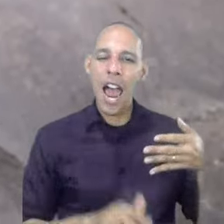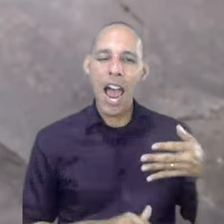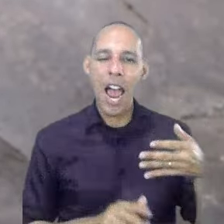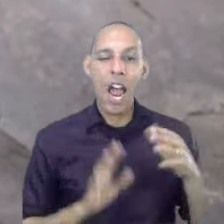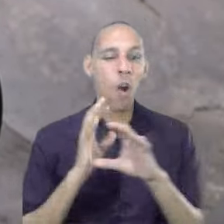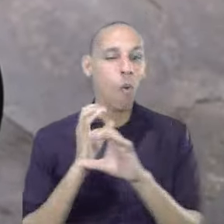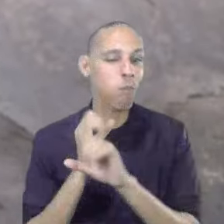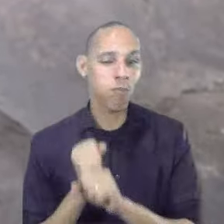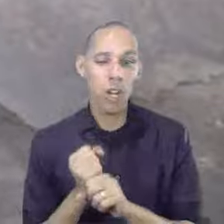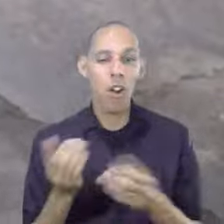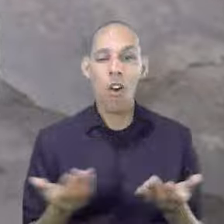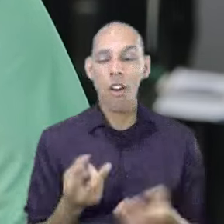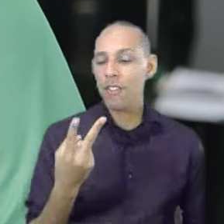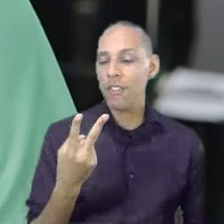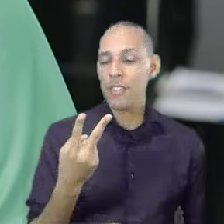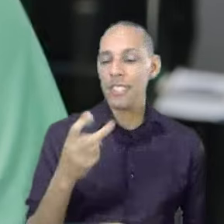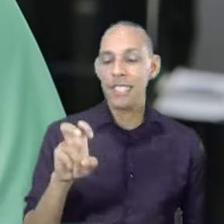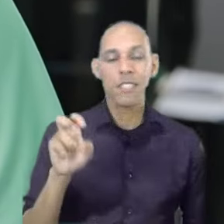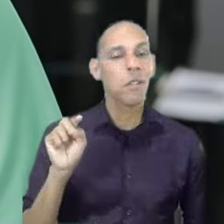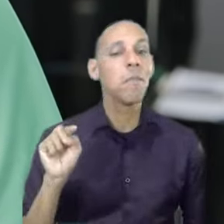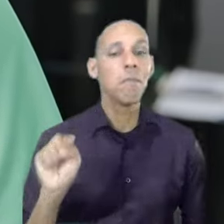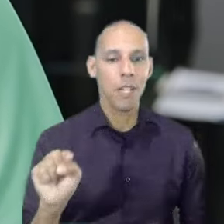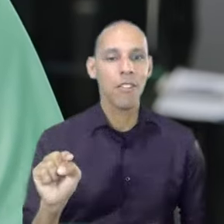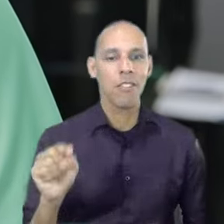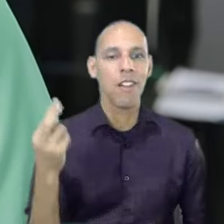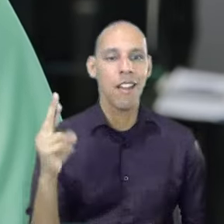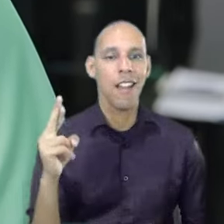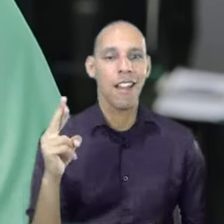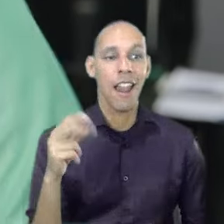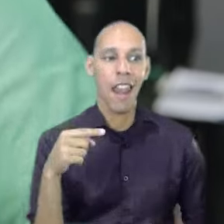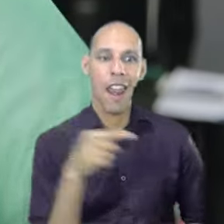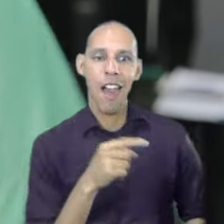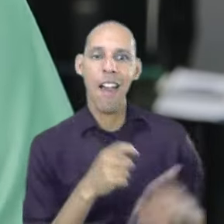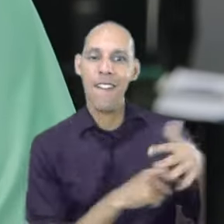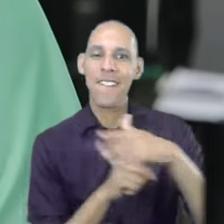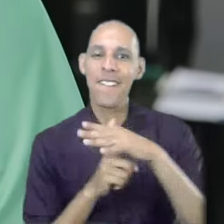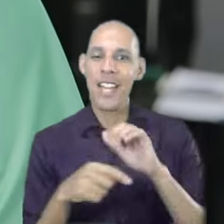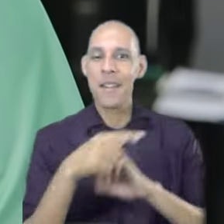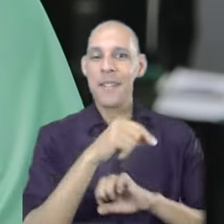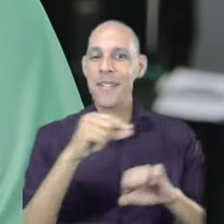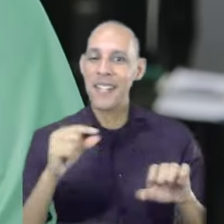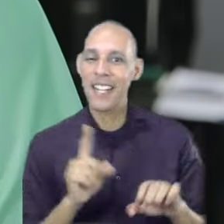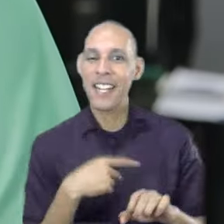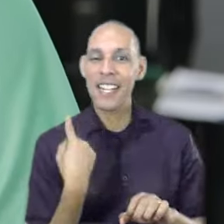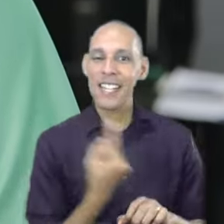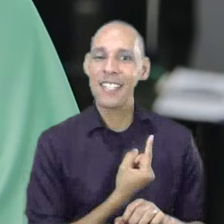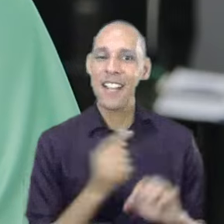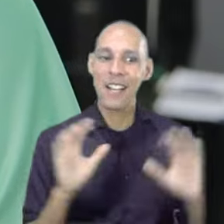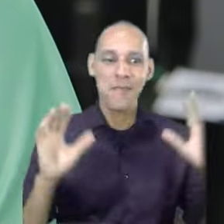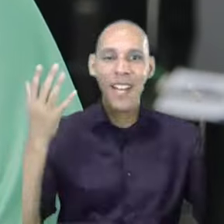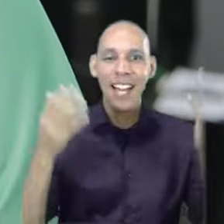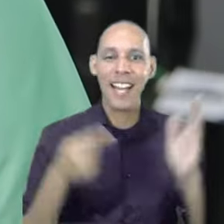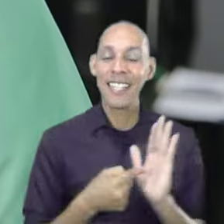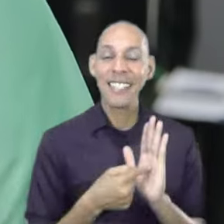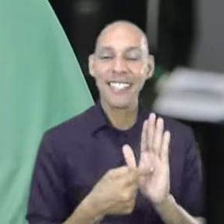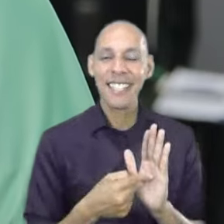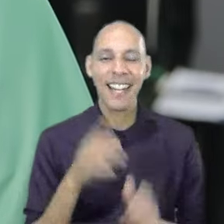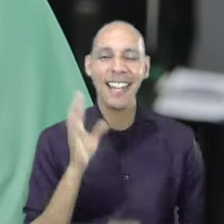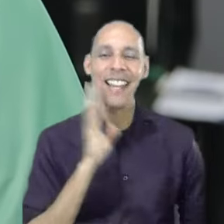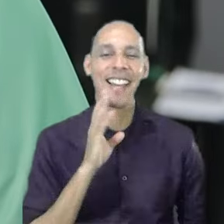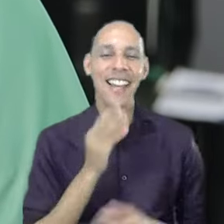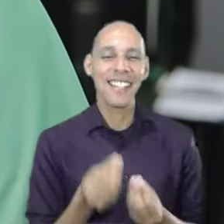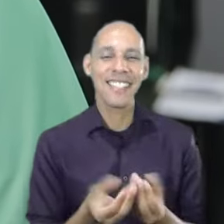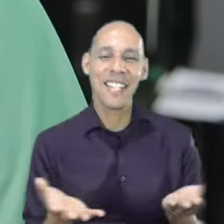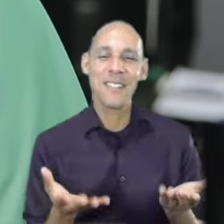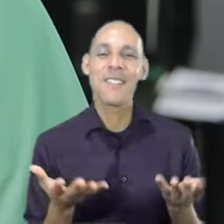hoje está em R$25 mil. Lá na Feira do Empreendedor vai ter uma surpresa, a gente pretende oferecer um negócio bem legal aí para